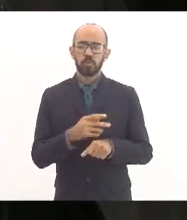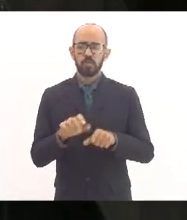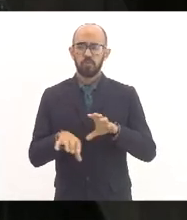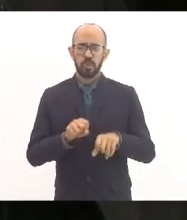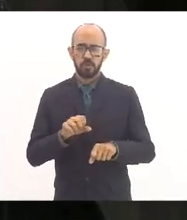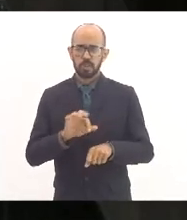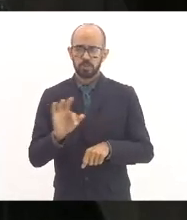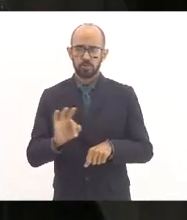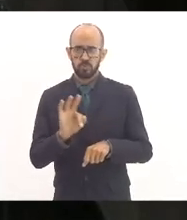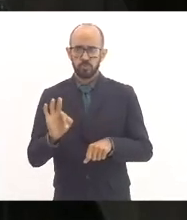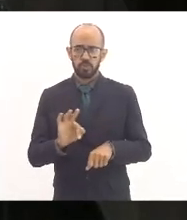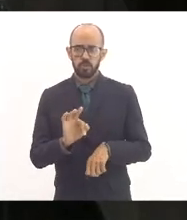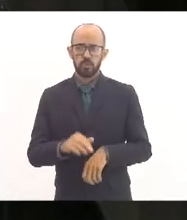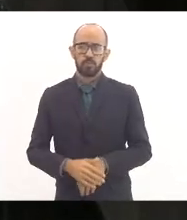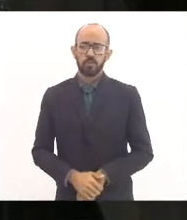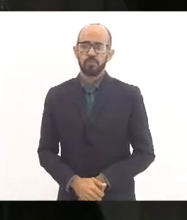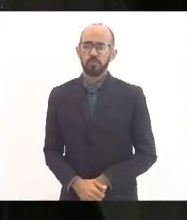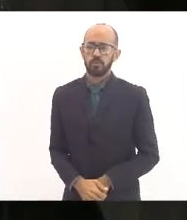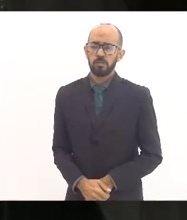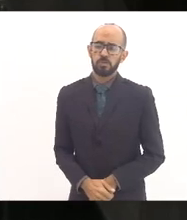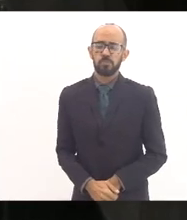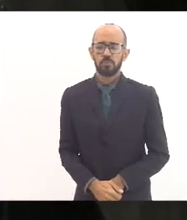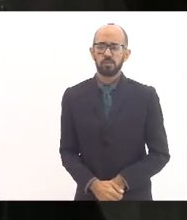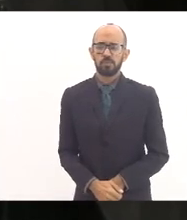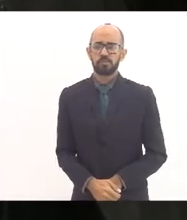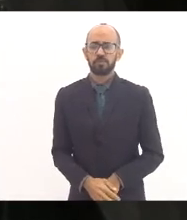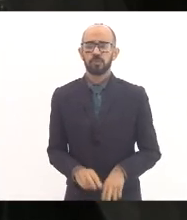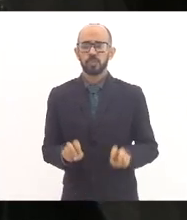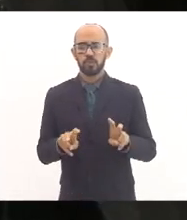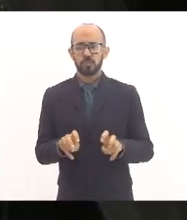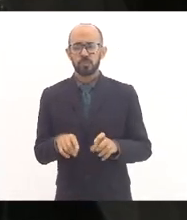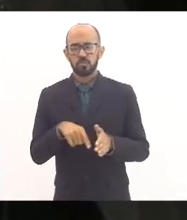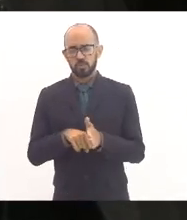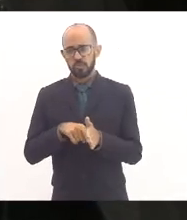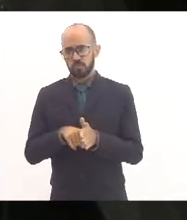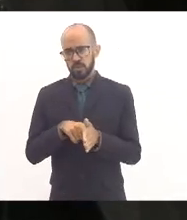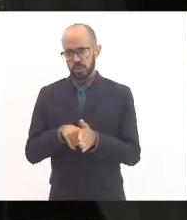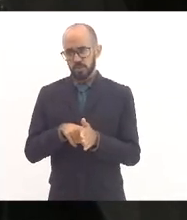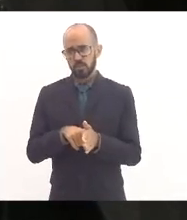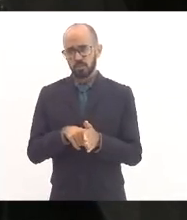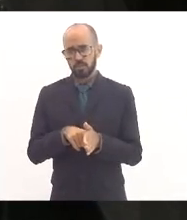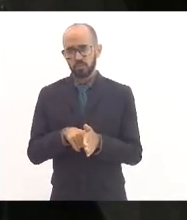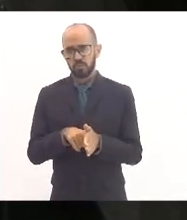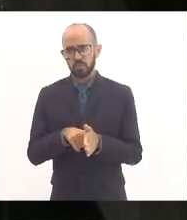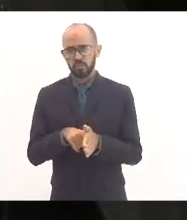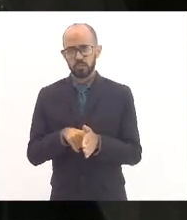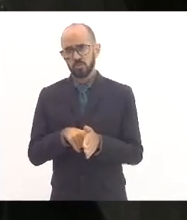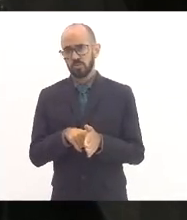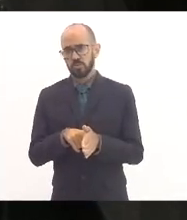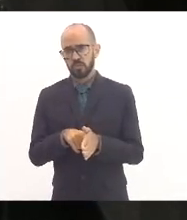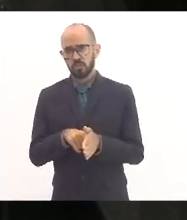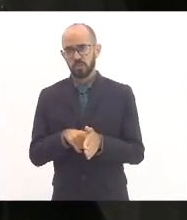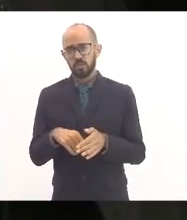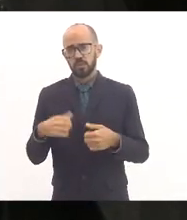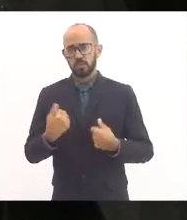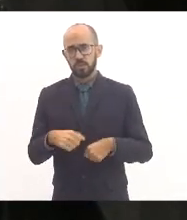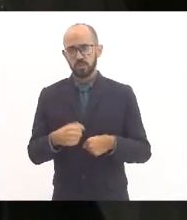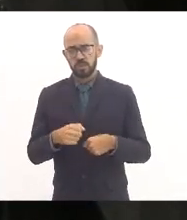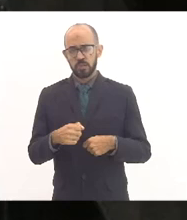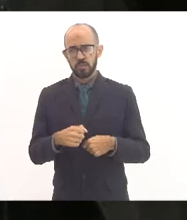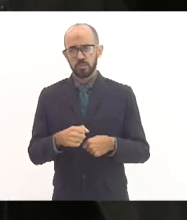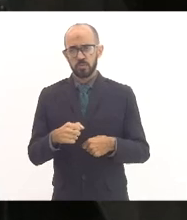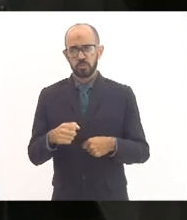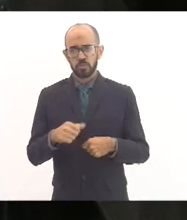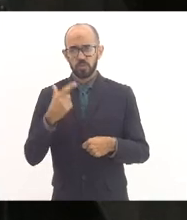superior e é com relação aos peritos Mais especificamente não é necessário garantir